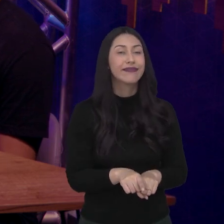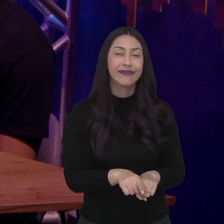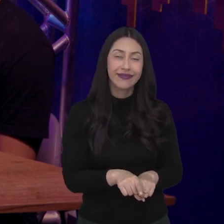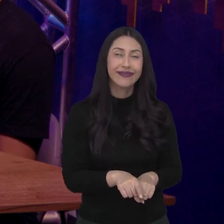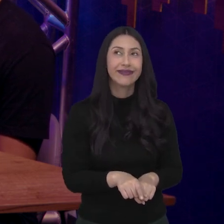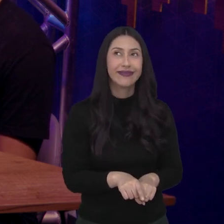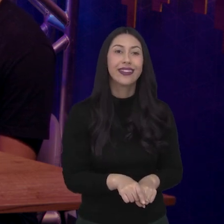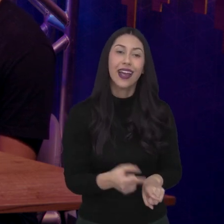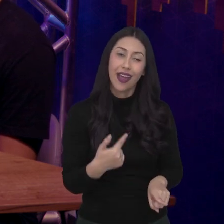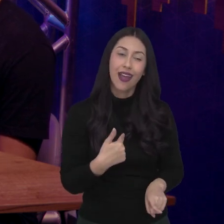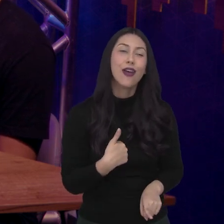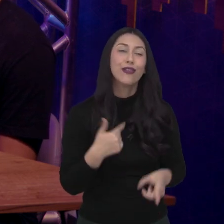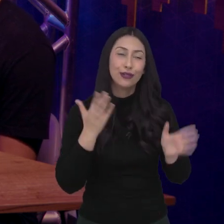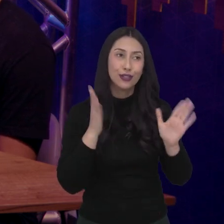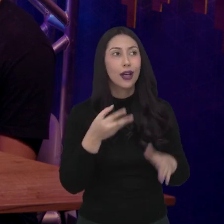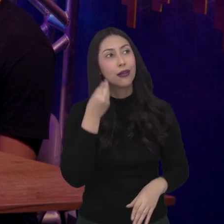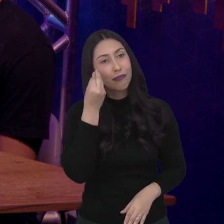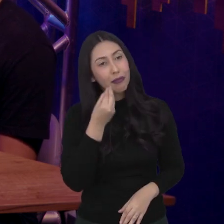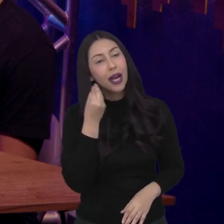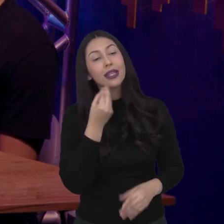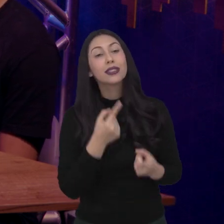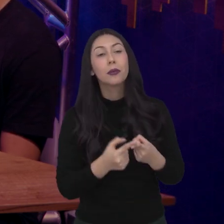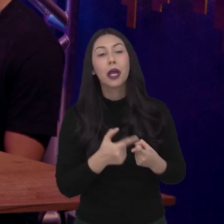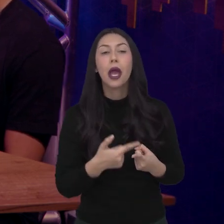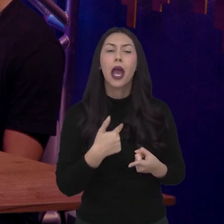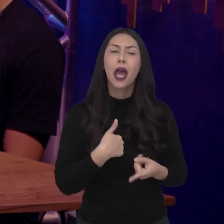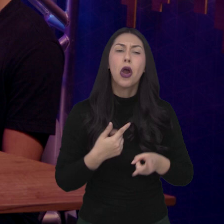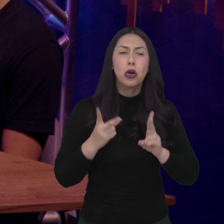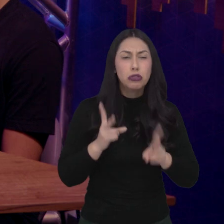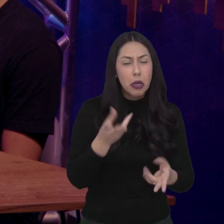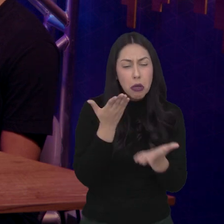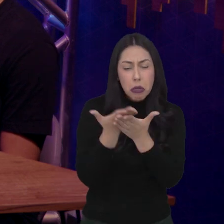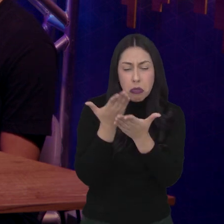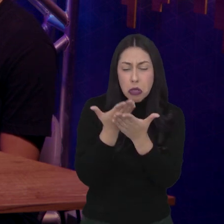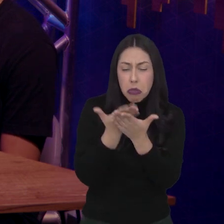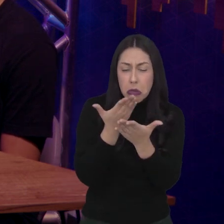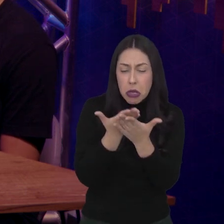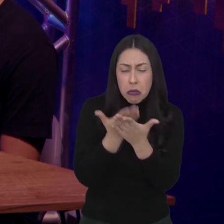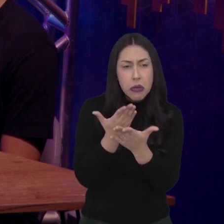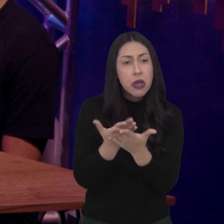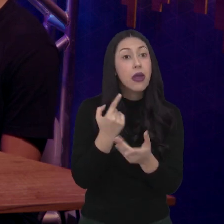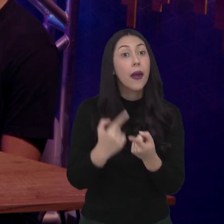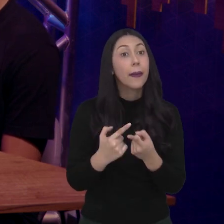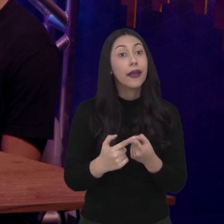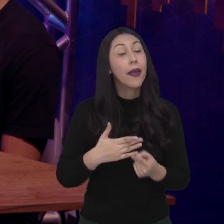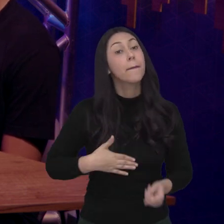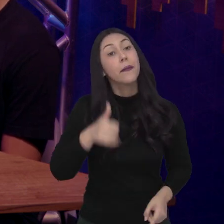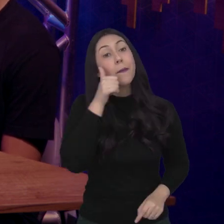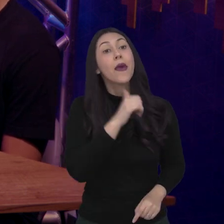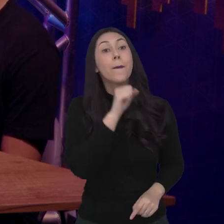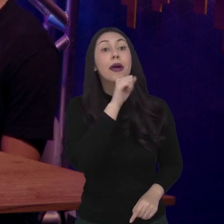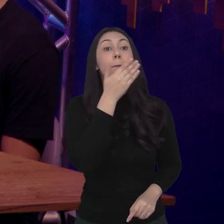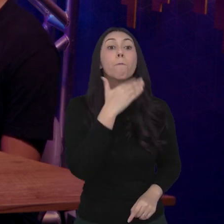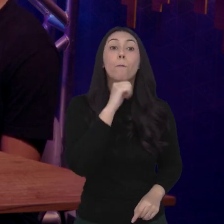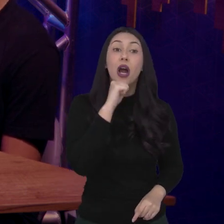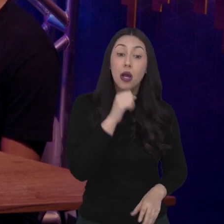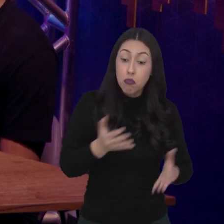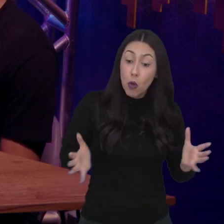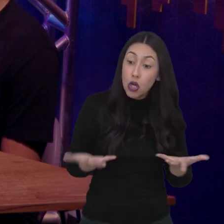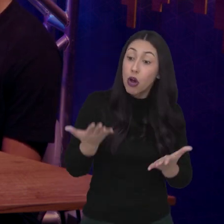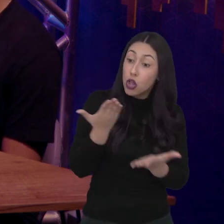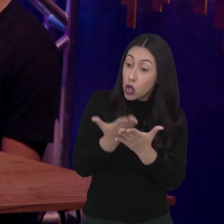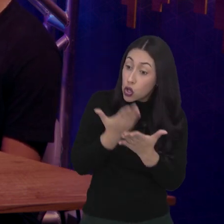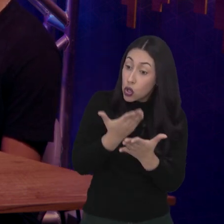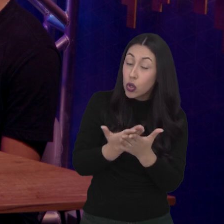falar disso por experiência própria, porque eu sempre fui a criança que só estudava, porque meus pais queriam que eu estudasse bastante para ir bem nas